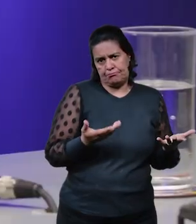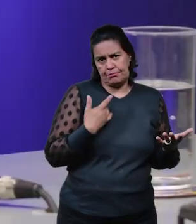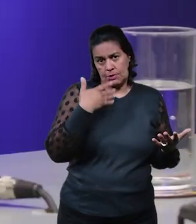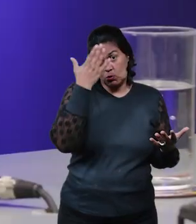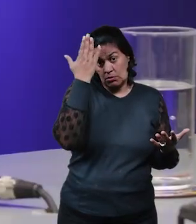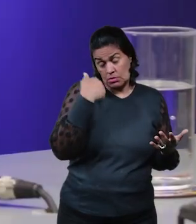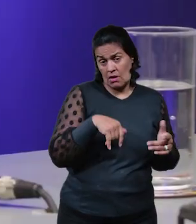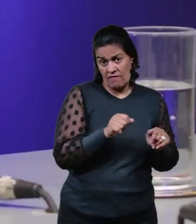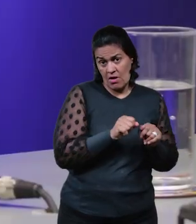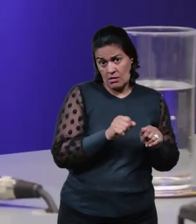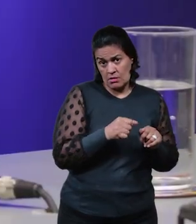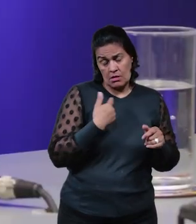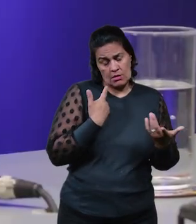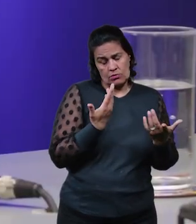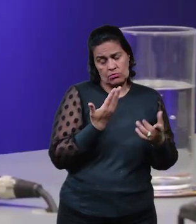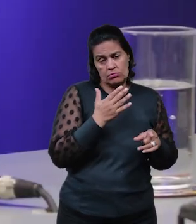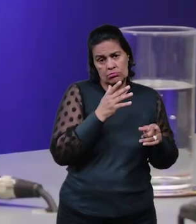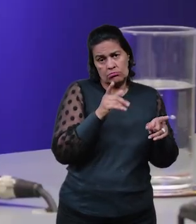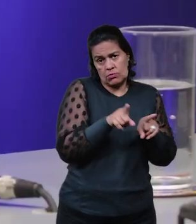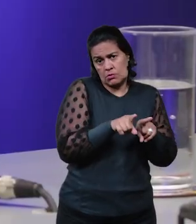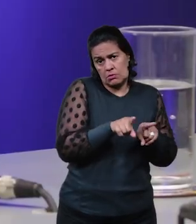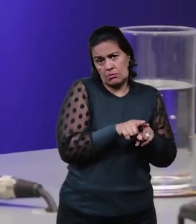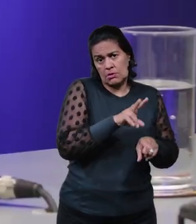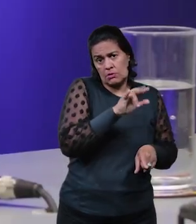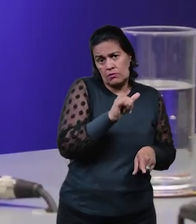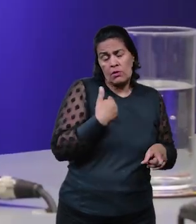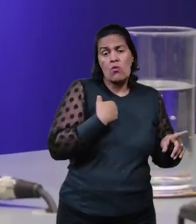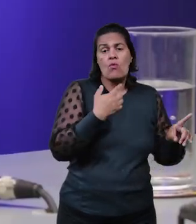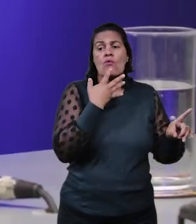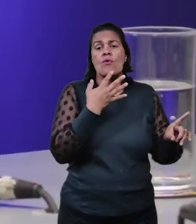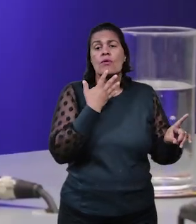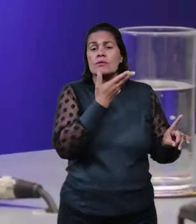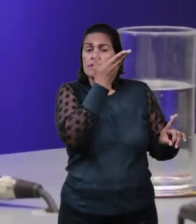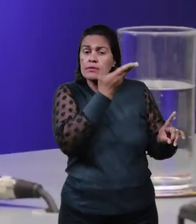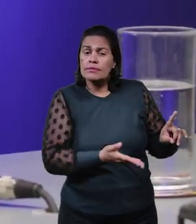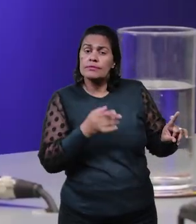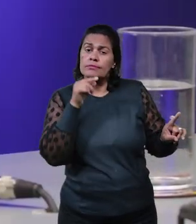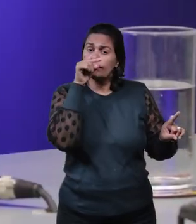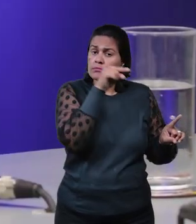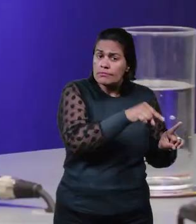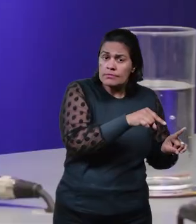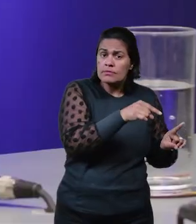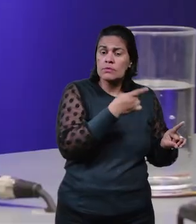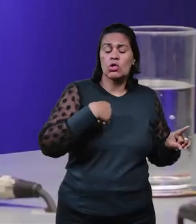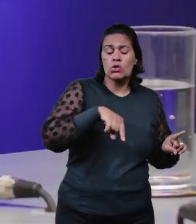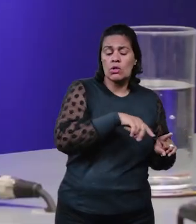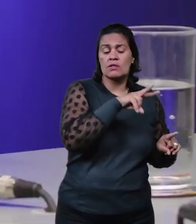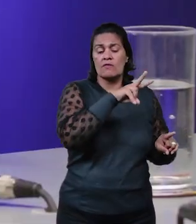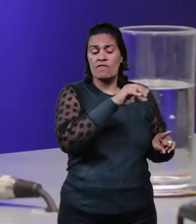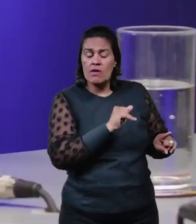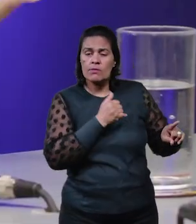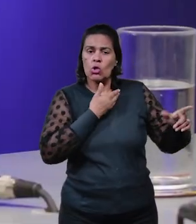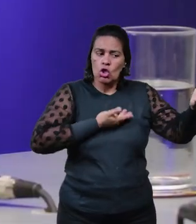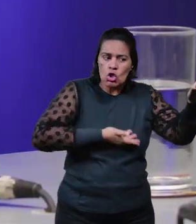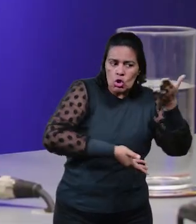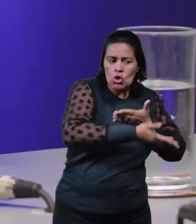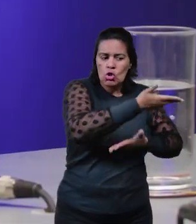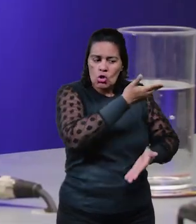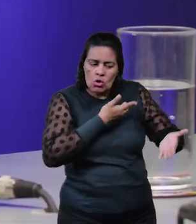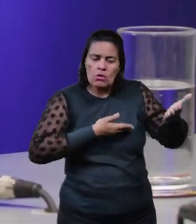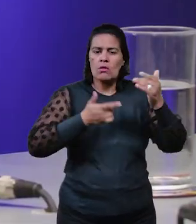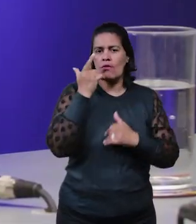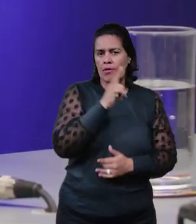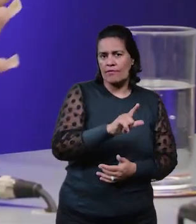que eu sei na cabeça da pessoa. Então, eu também vou conhecer aquela pessoa e a gente vai ter uma troca que a gente vai